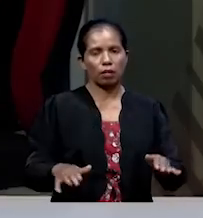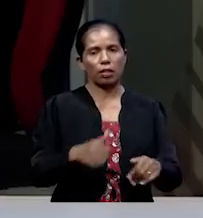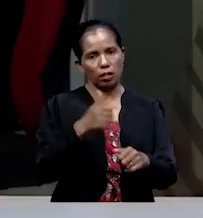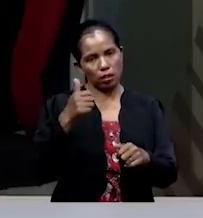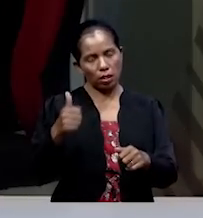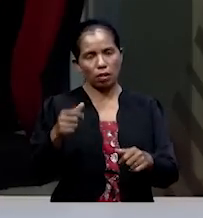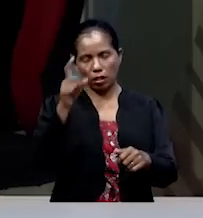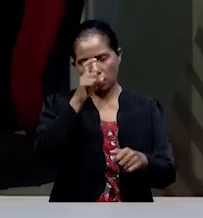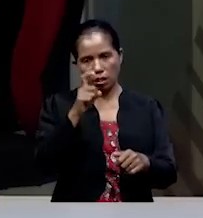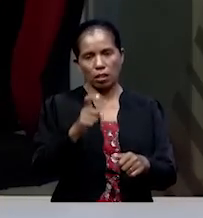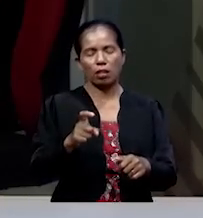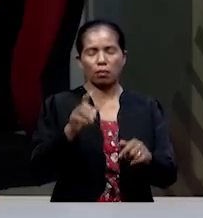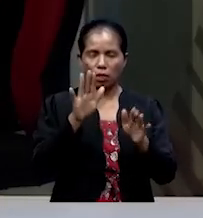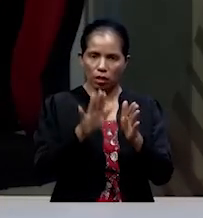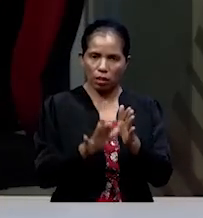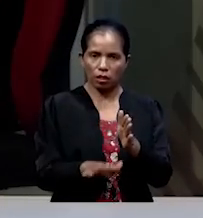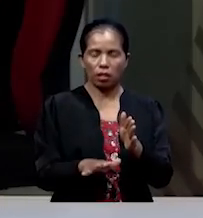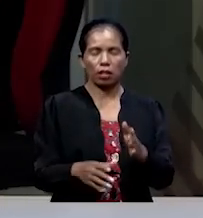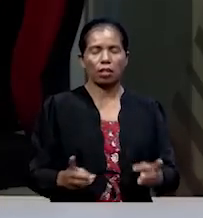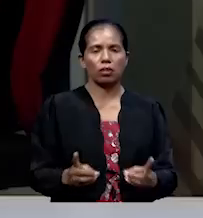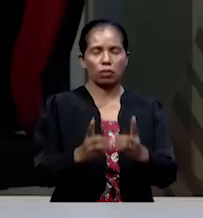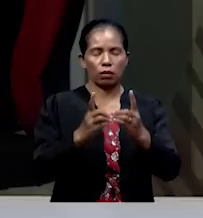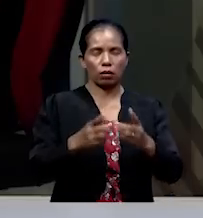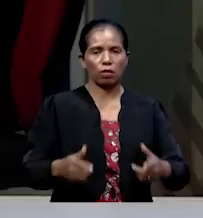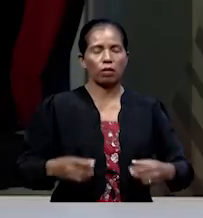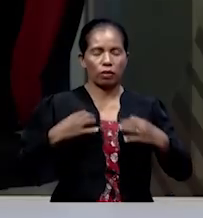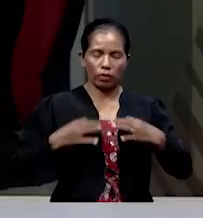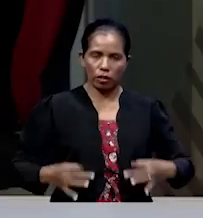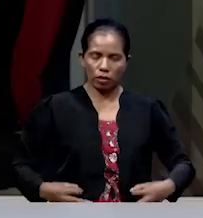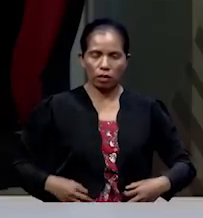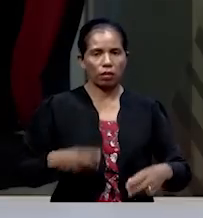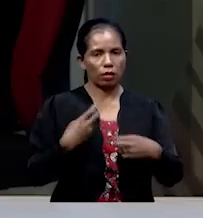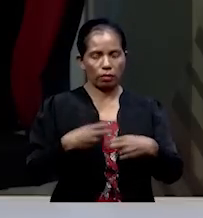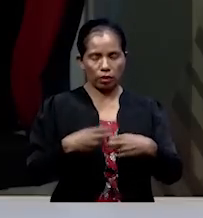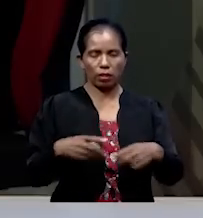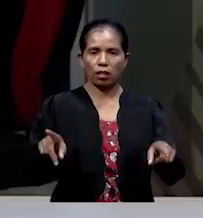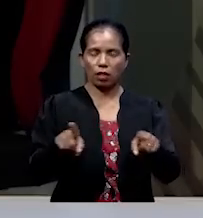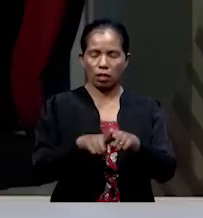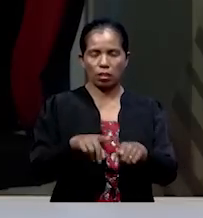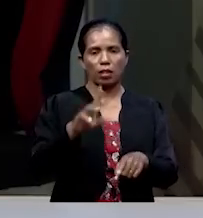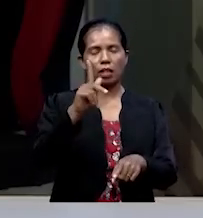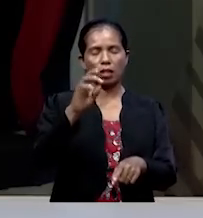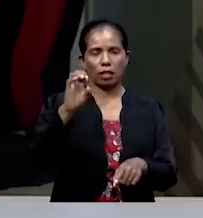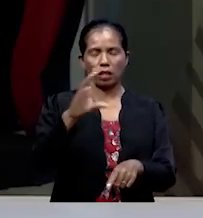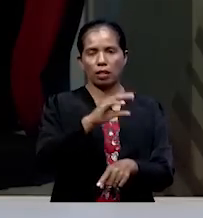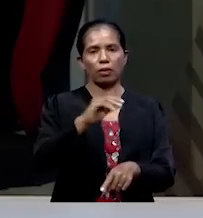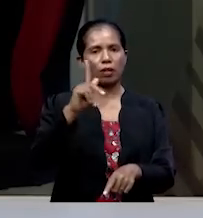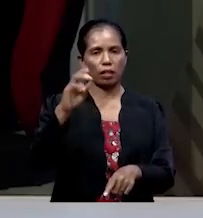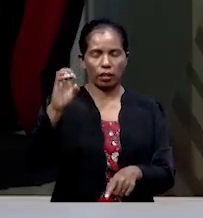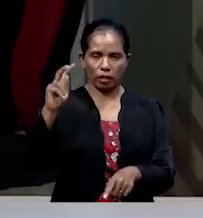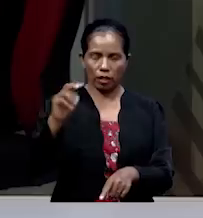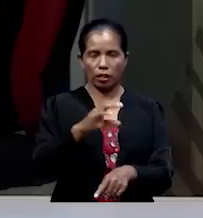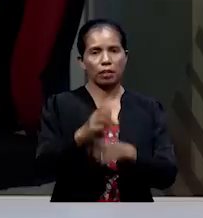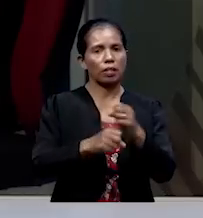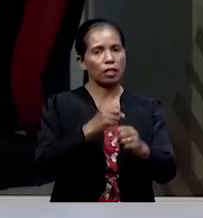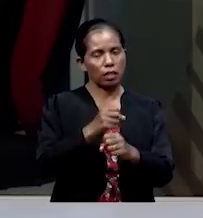hui dade kik, tem que a sua situação mori se condição físico ne be difícil. Hanessan ki baro no kinzerson, ne be fuentina